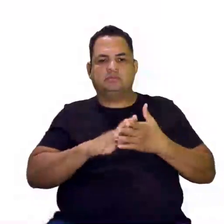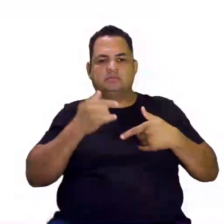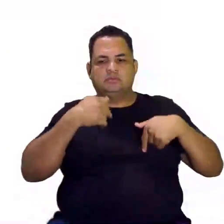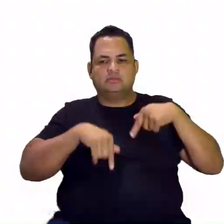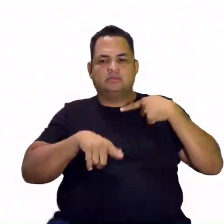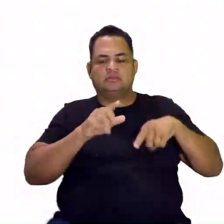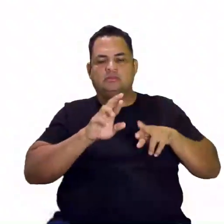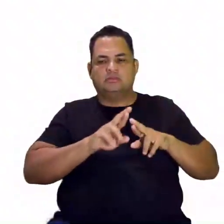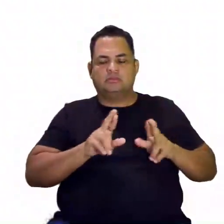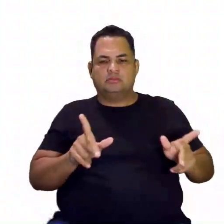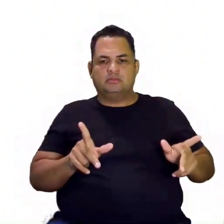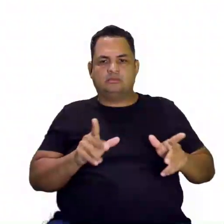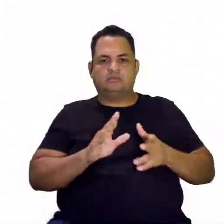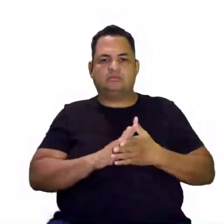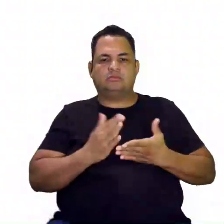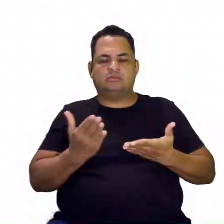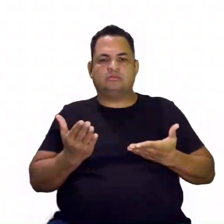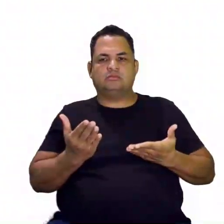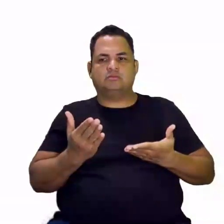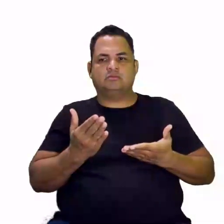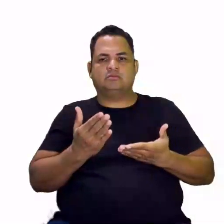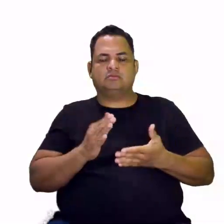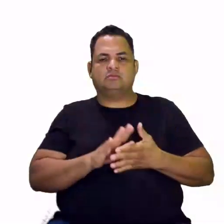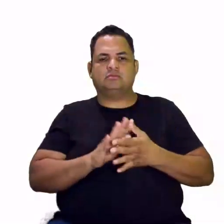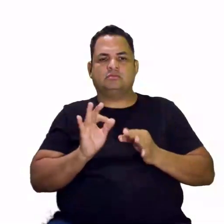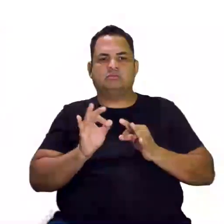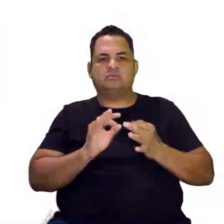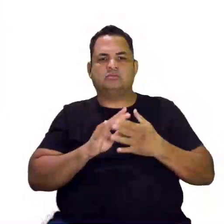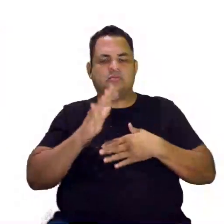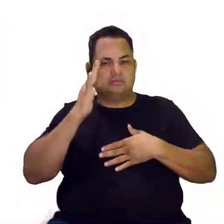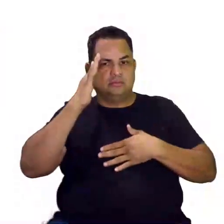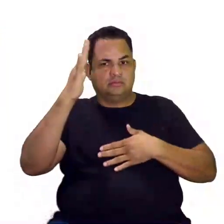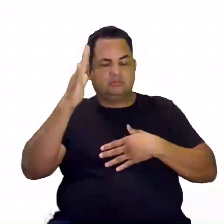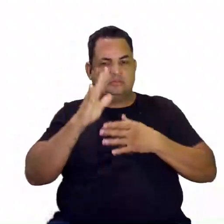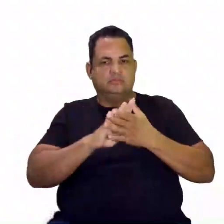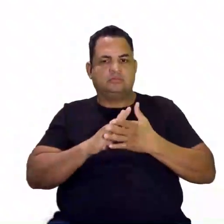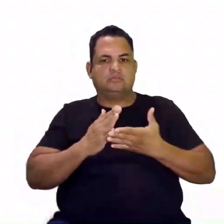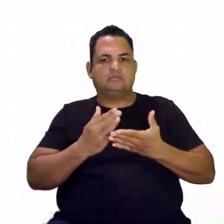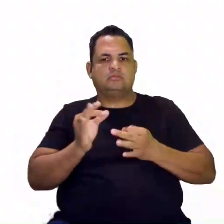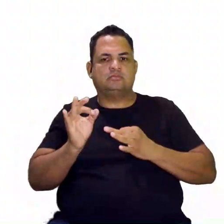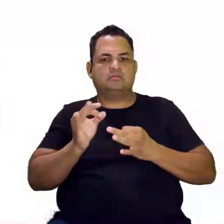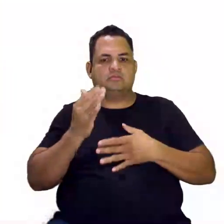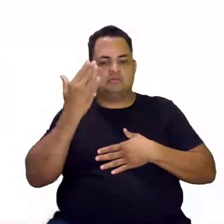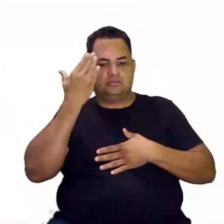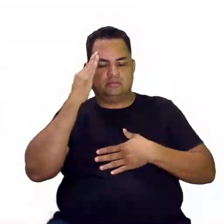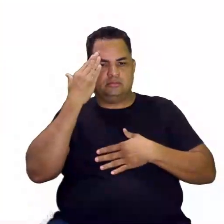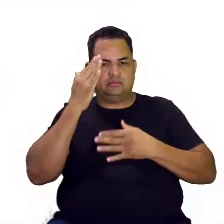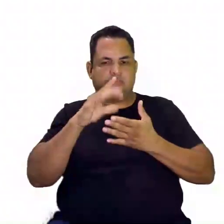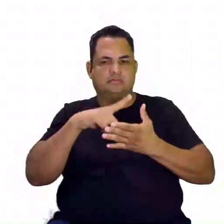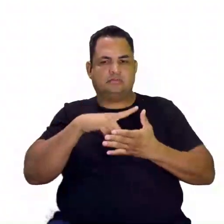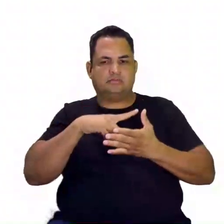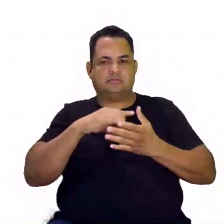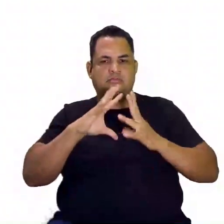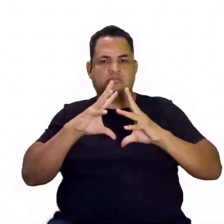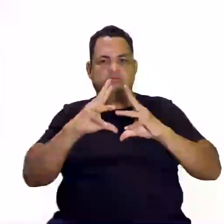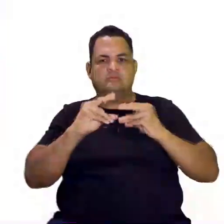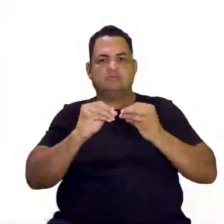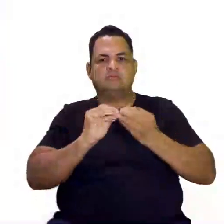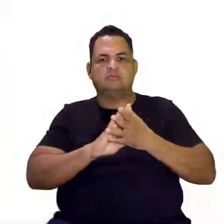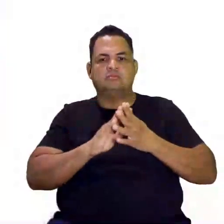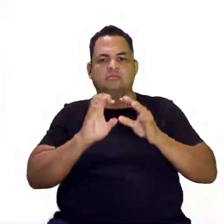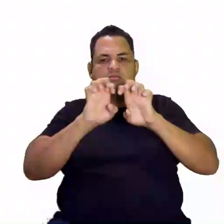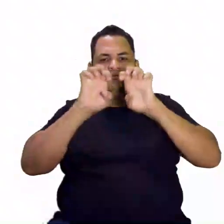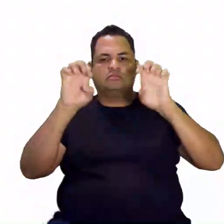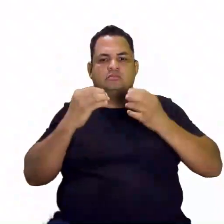metabólicas diferentes. E a partir dessa teoria, da compreensão de Lins-Margulis, você teve toda essa estruturação